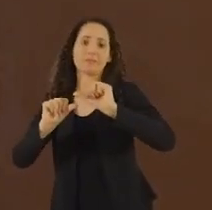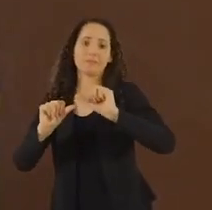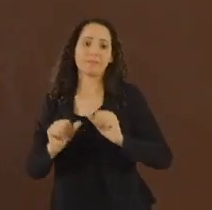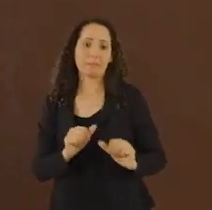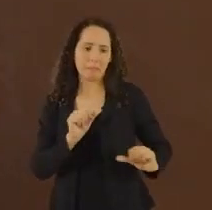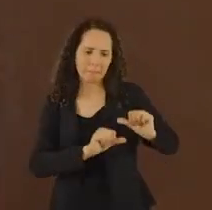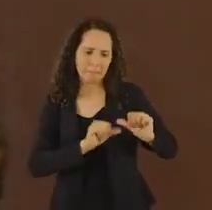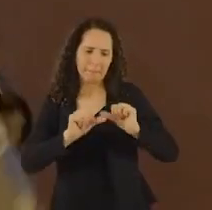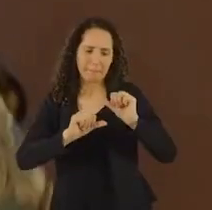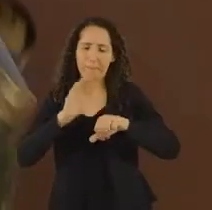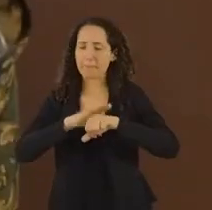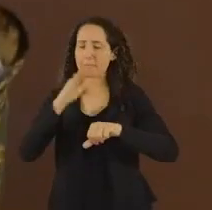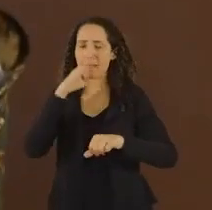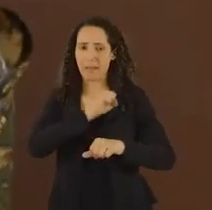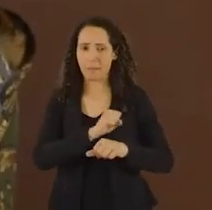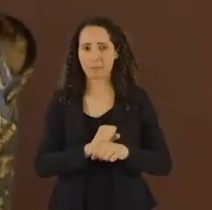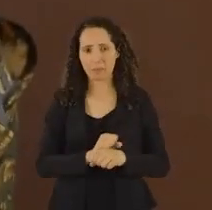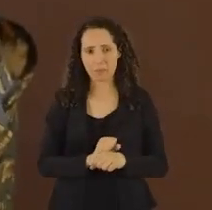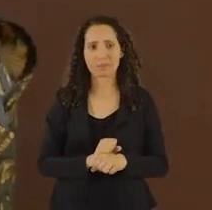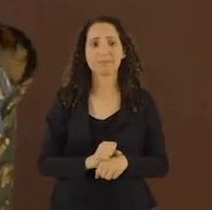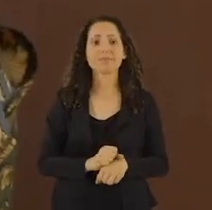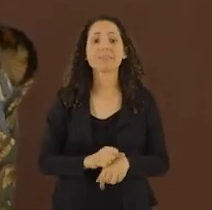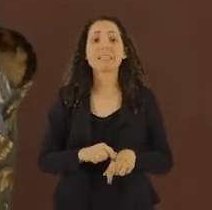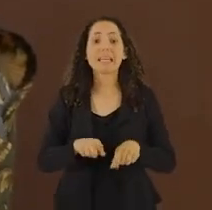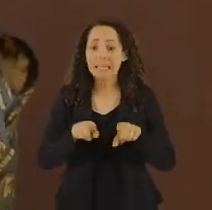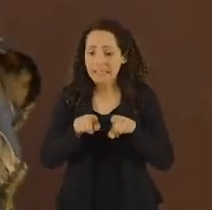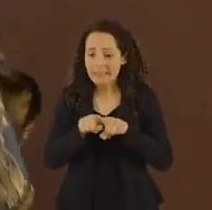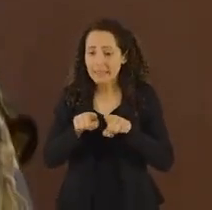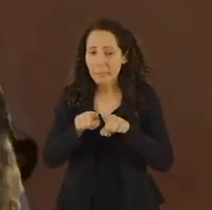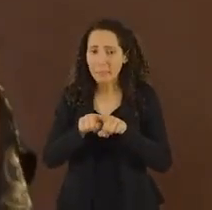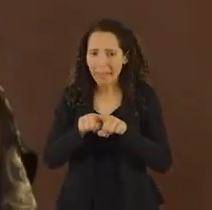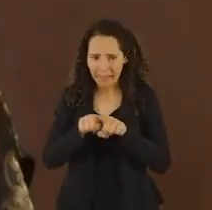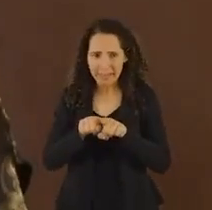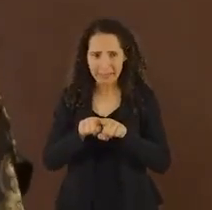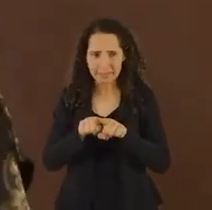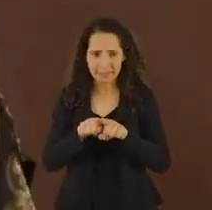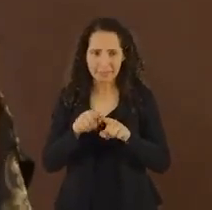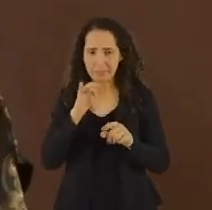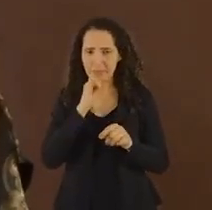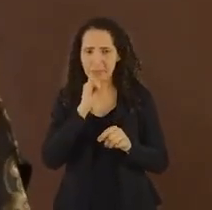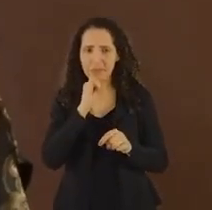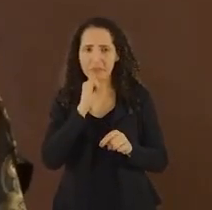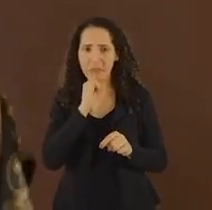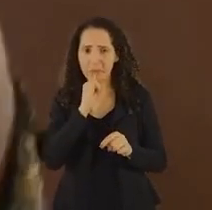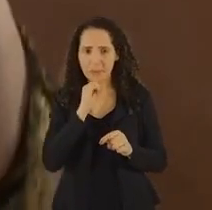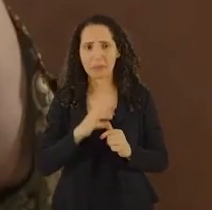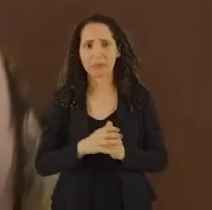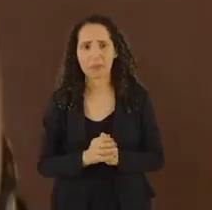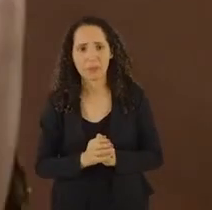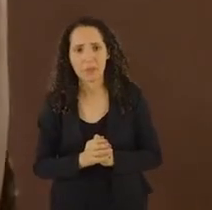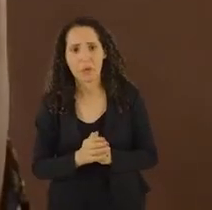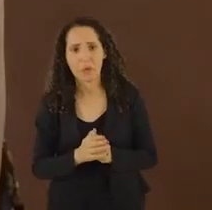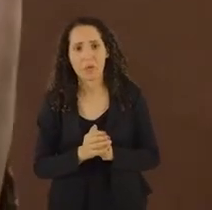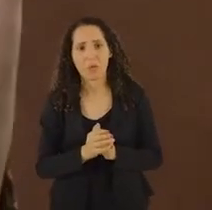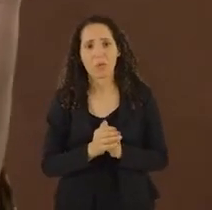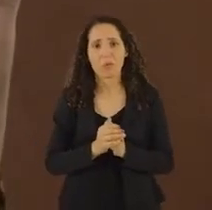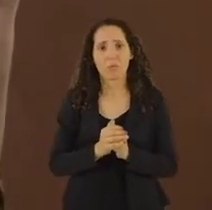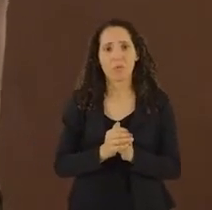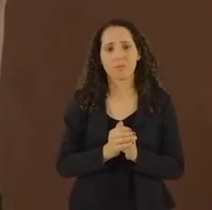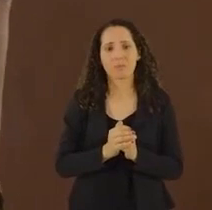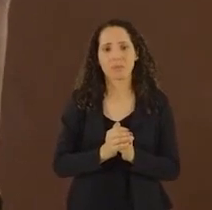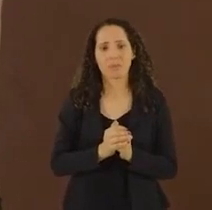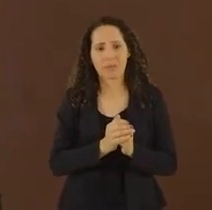velocidade maior mas do outro lado sempre quando algo numa ponta tem Sona na